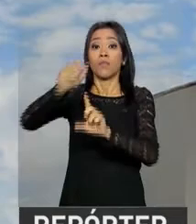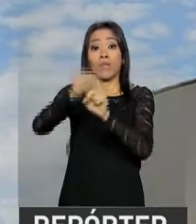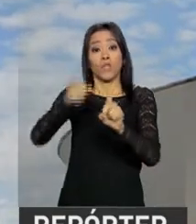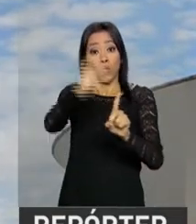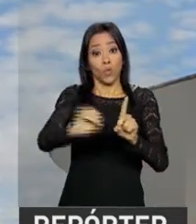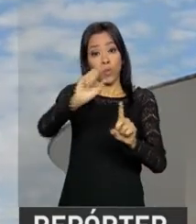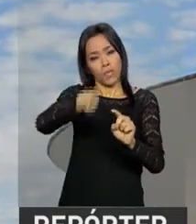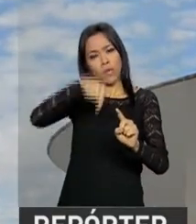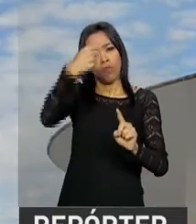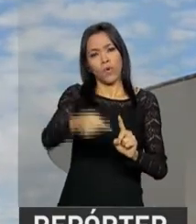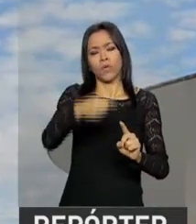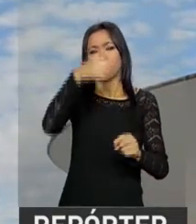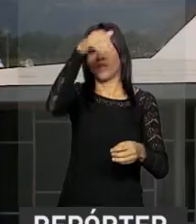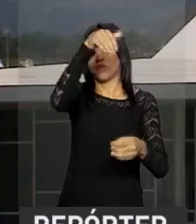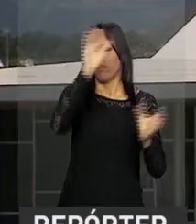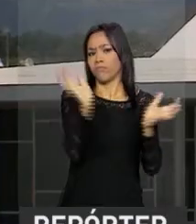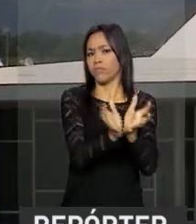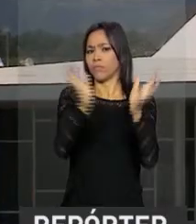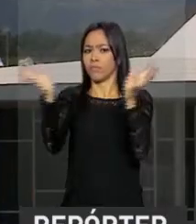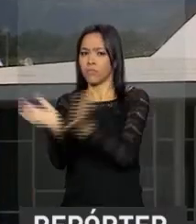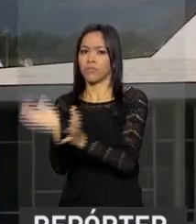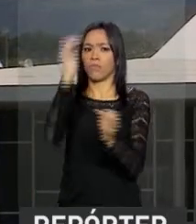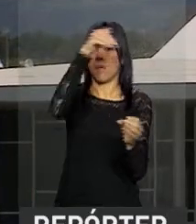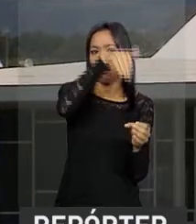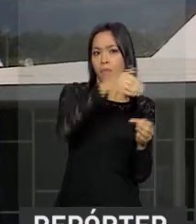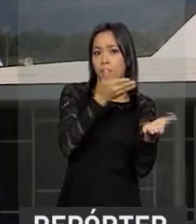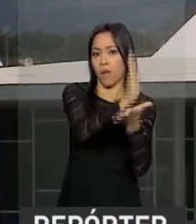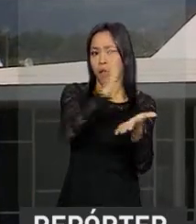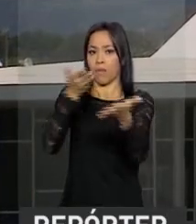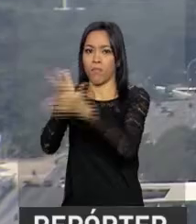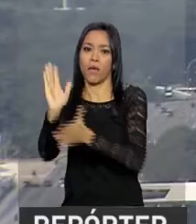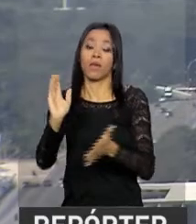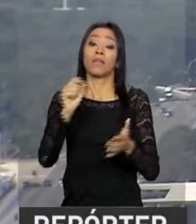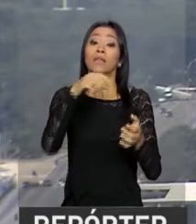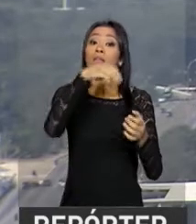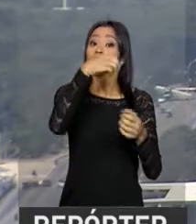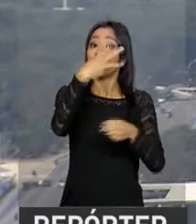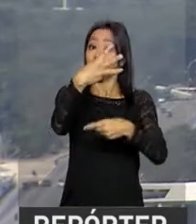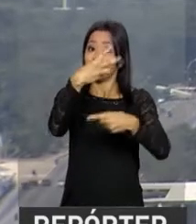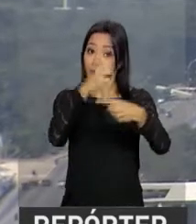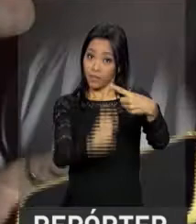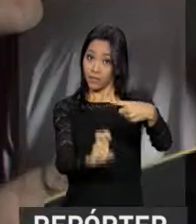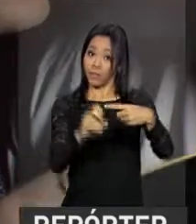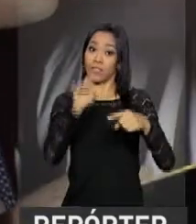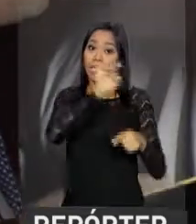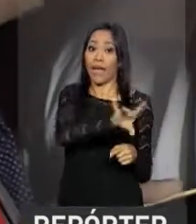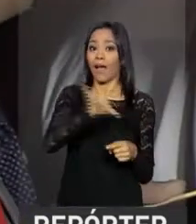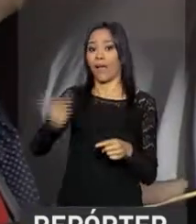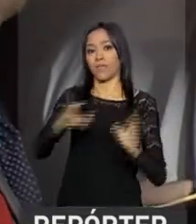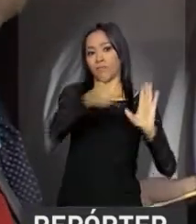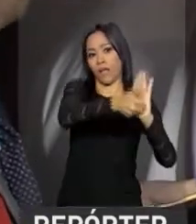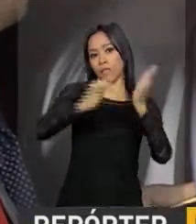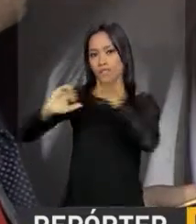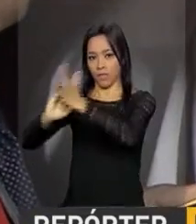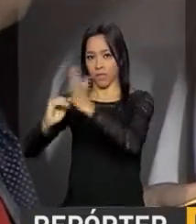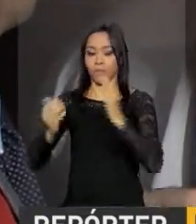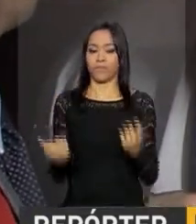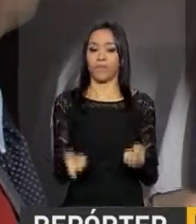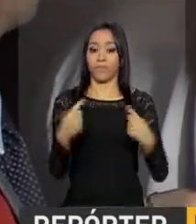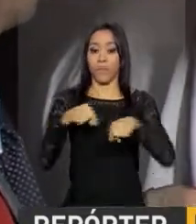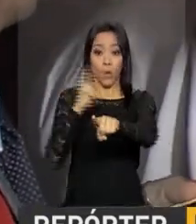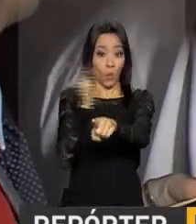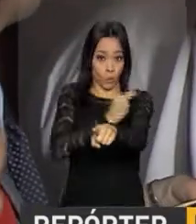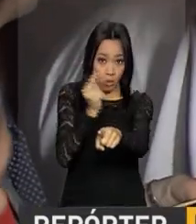aprovada em dois turnos na câmara e no senado com três quintos dos votos em cada casa nós vamos tentar voltar o mais